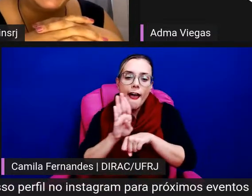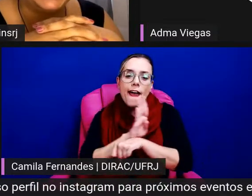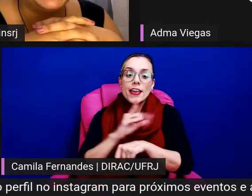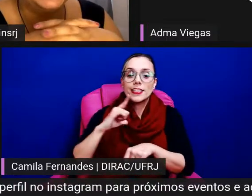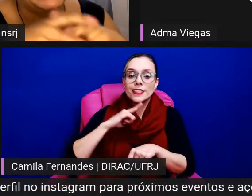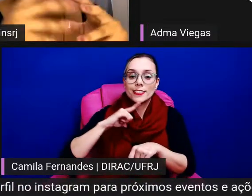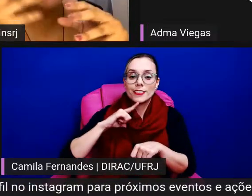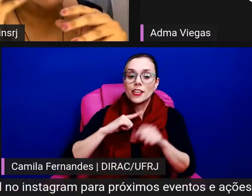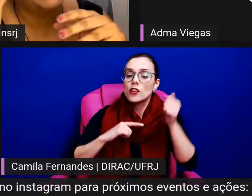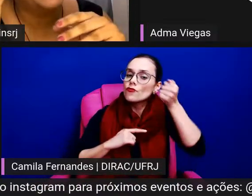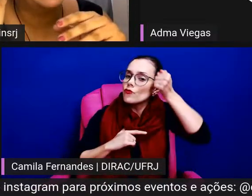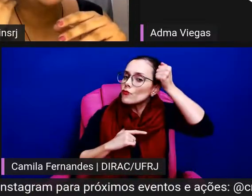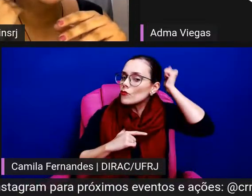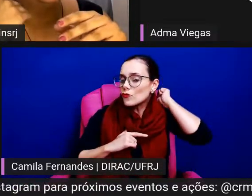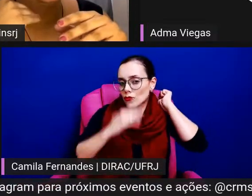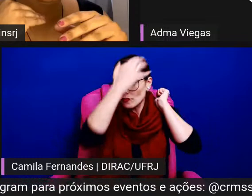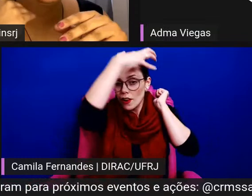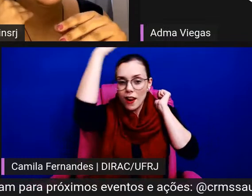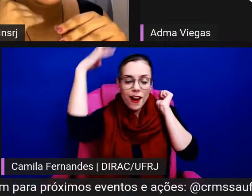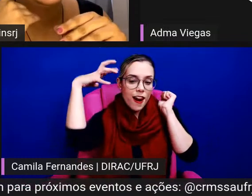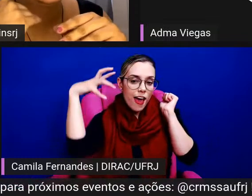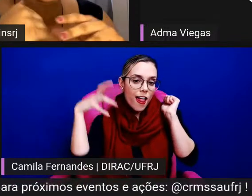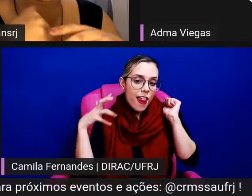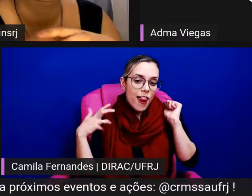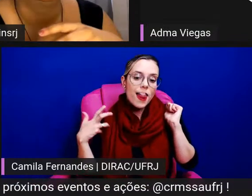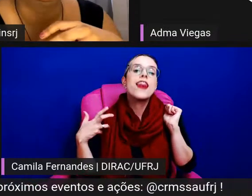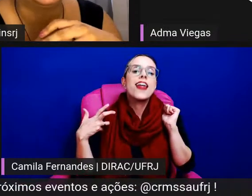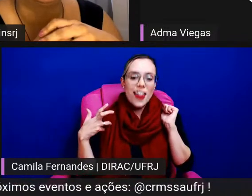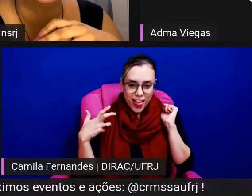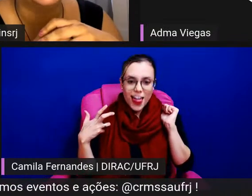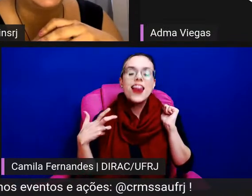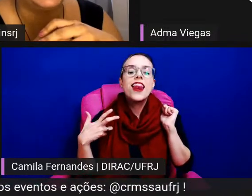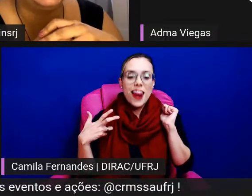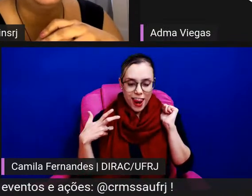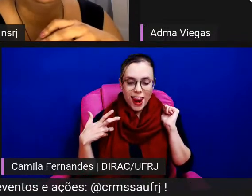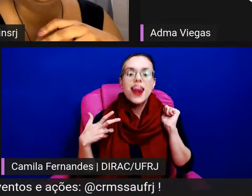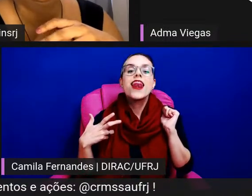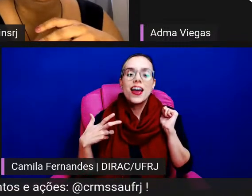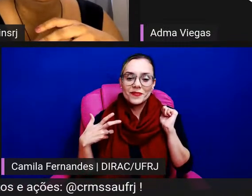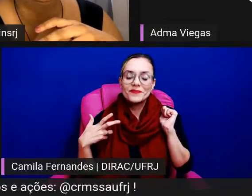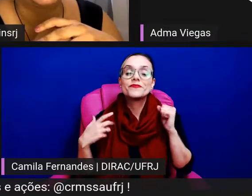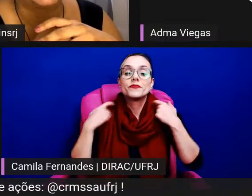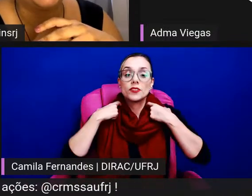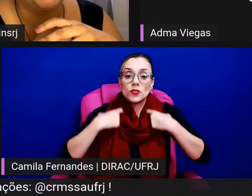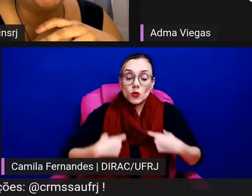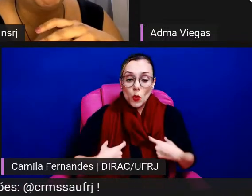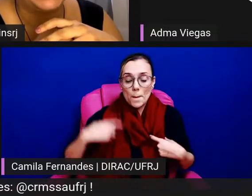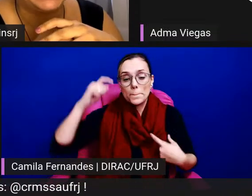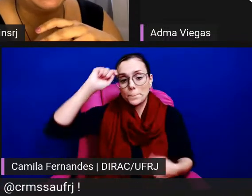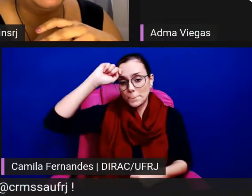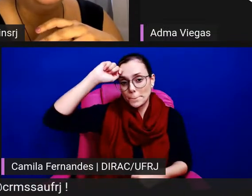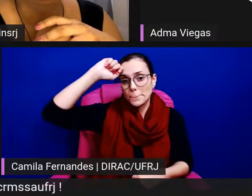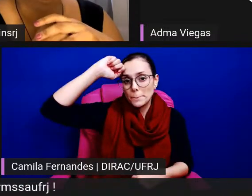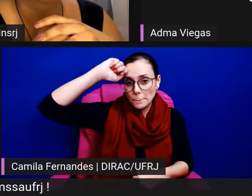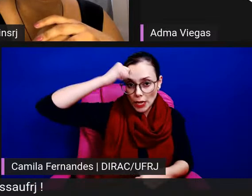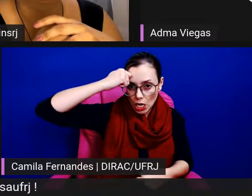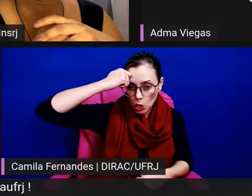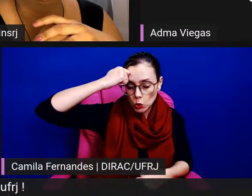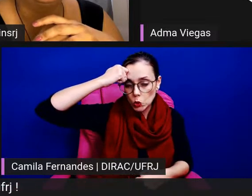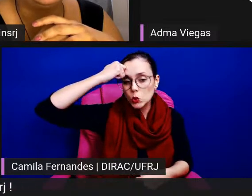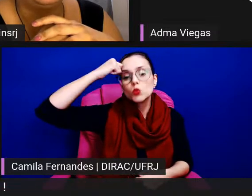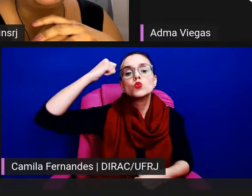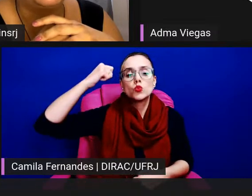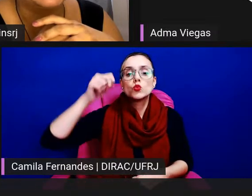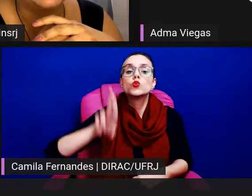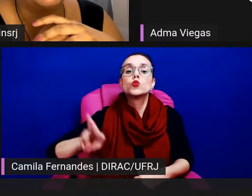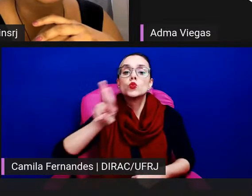lado esquerdo e um pouco na altura do meu queixo do lado direito. Uso um macacão preto, estou